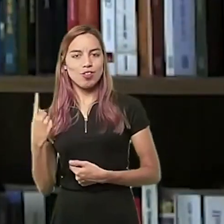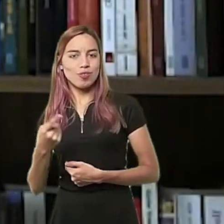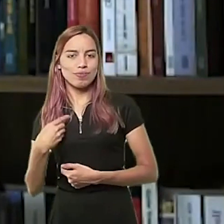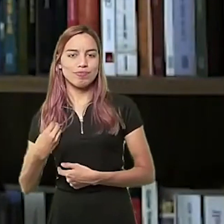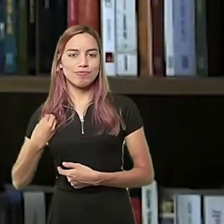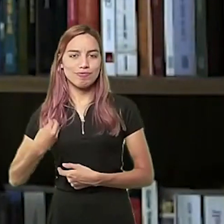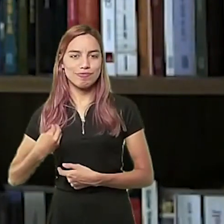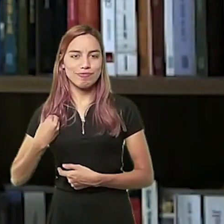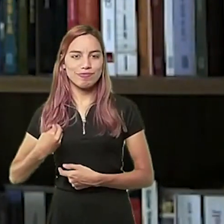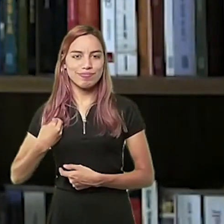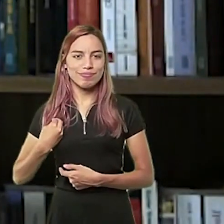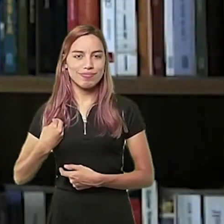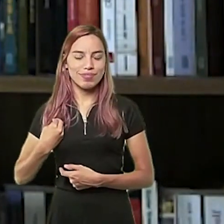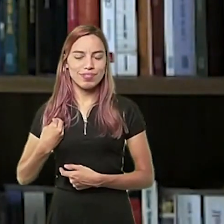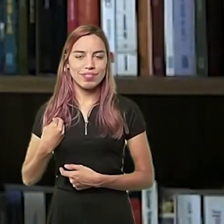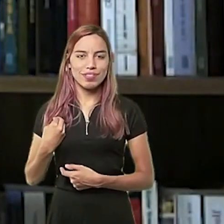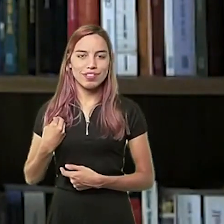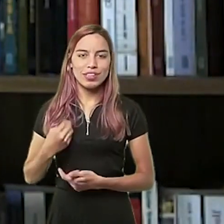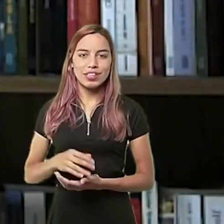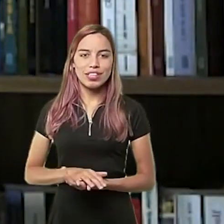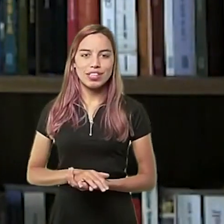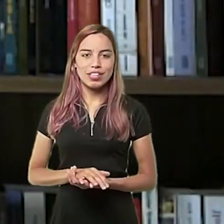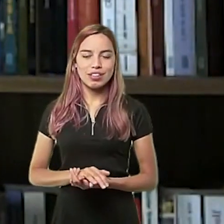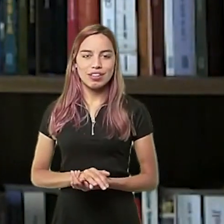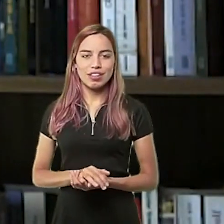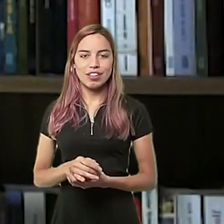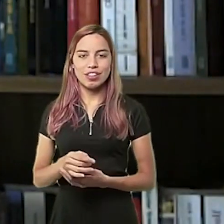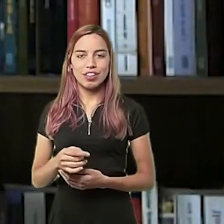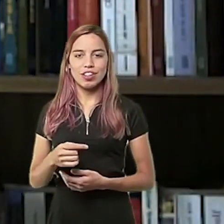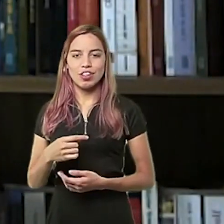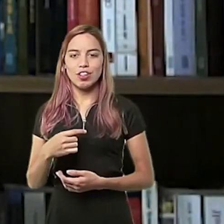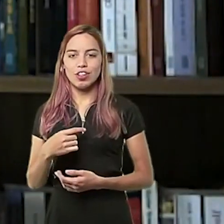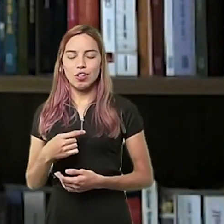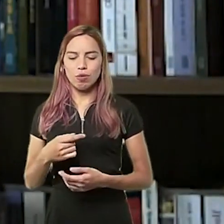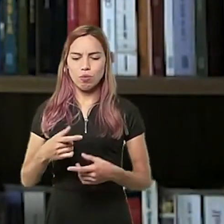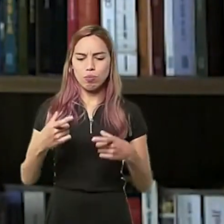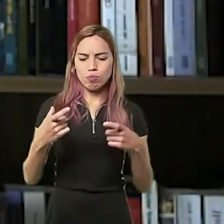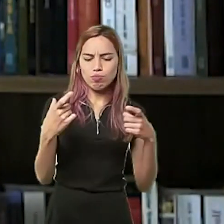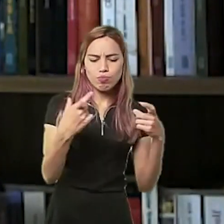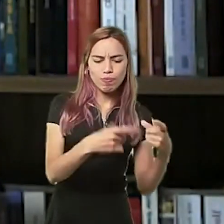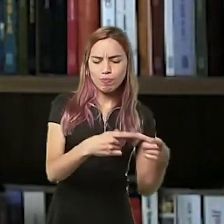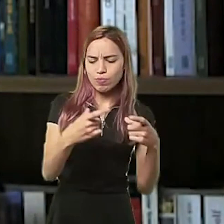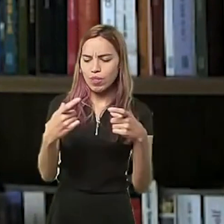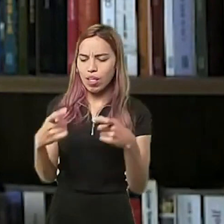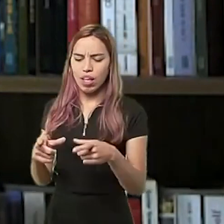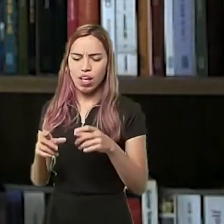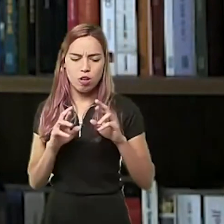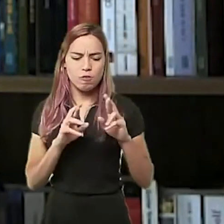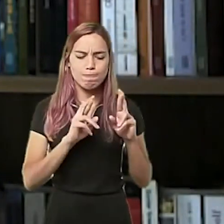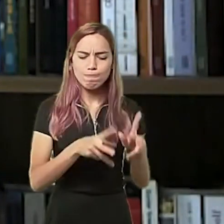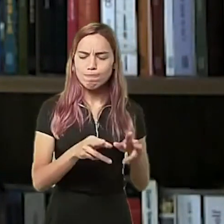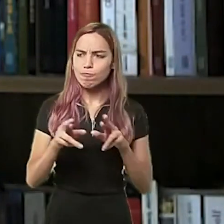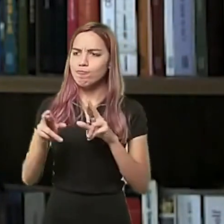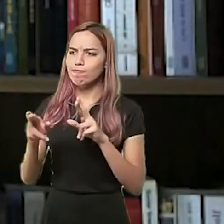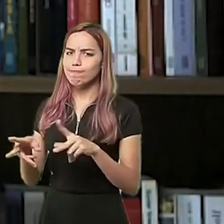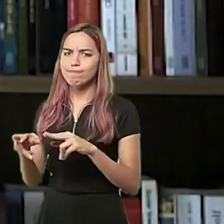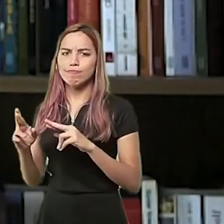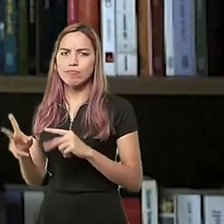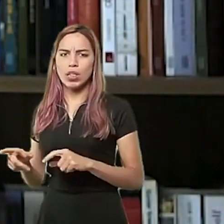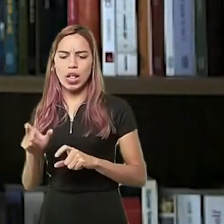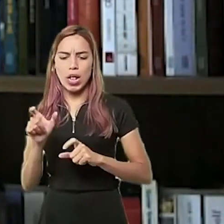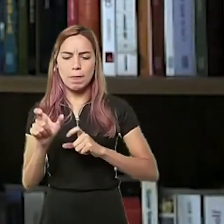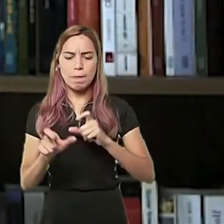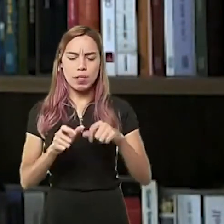jornada imensa dos lugares mais improváveis, com as personagens mais improváveis, e